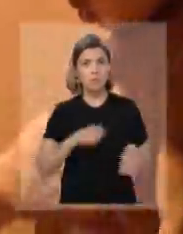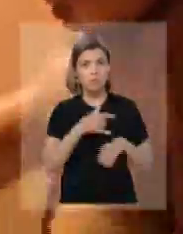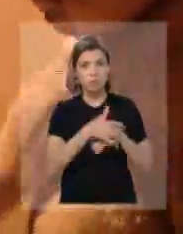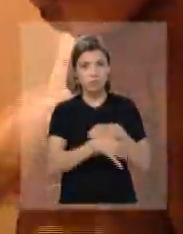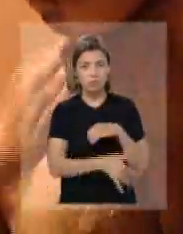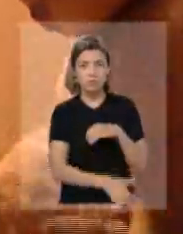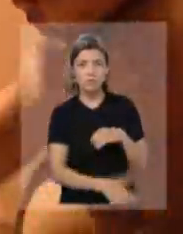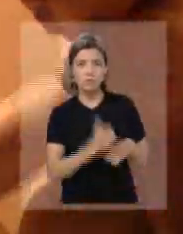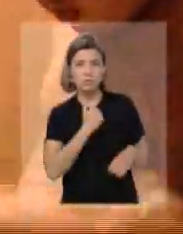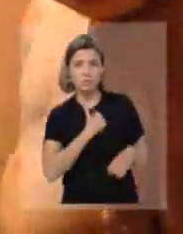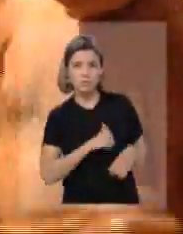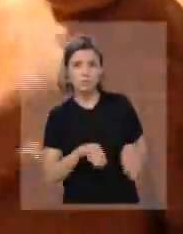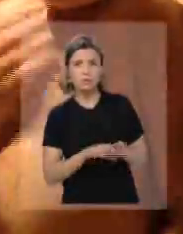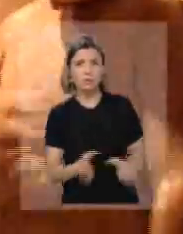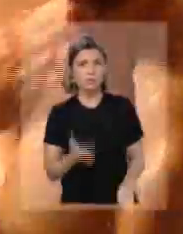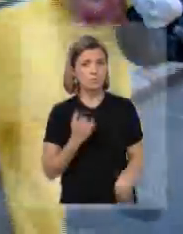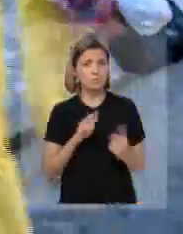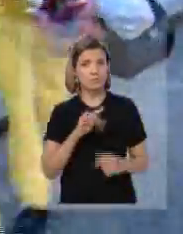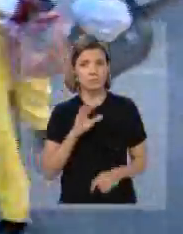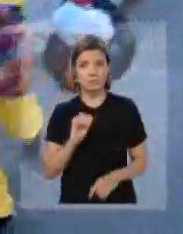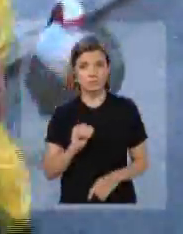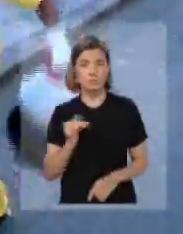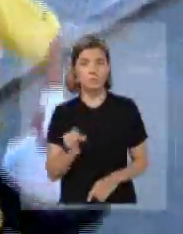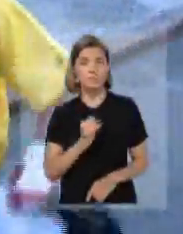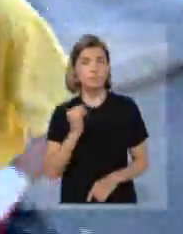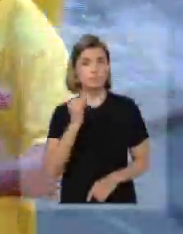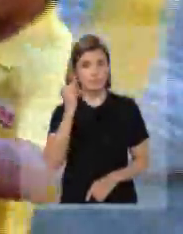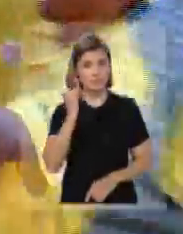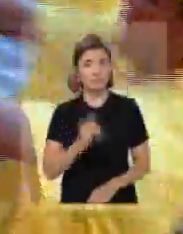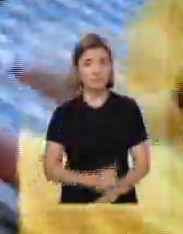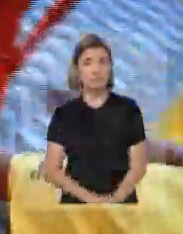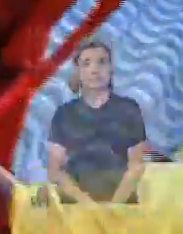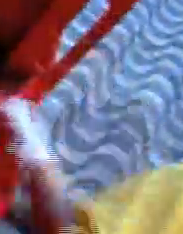esgotamento sanitário e coleta de lixo.